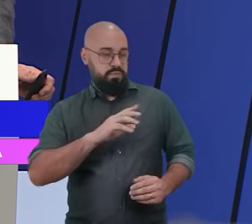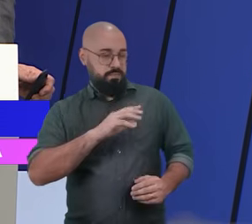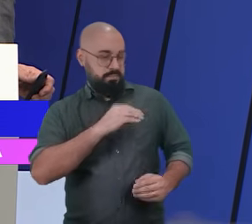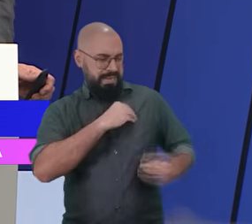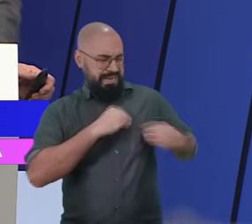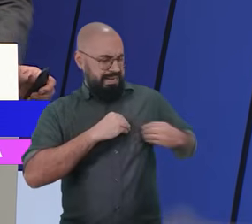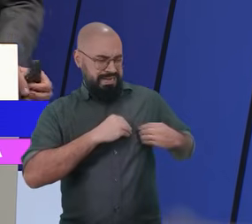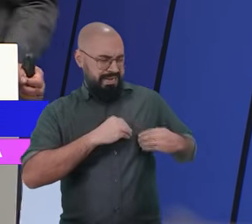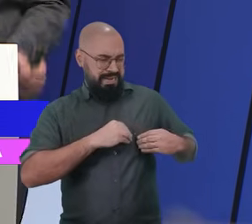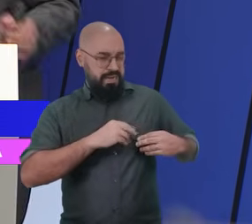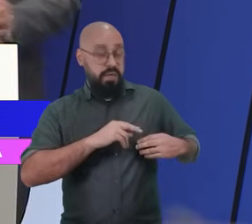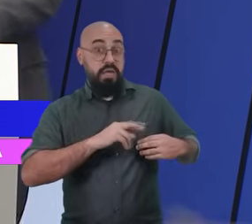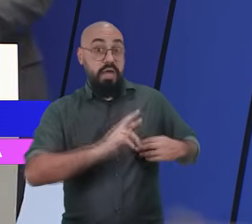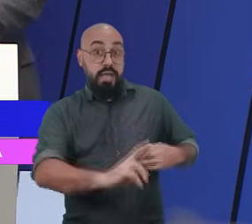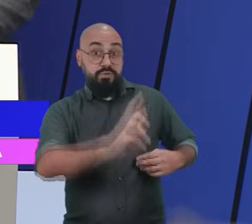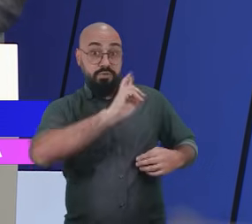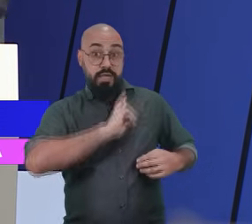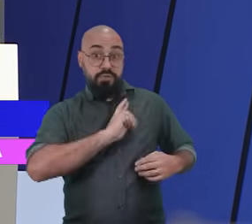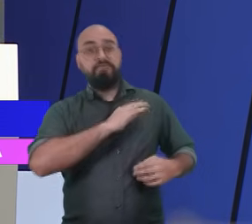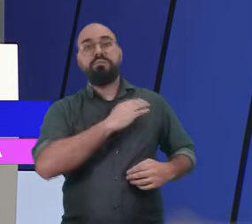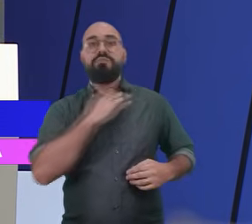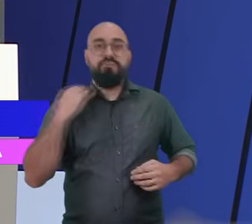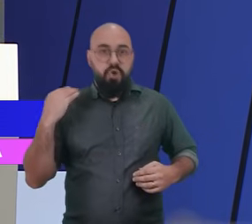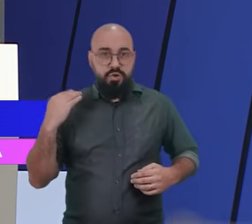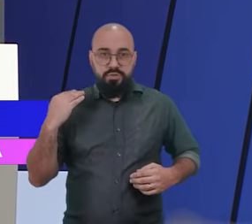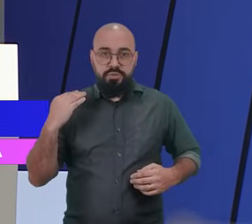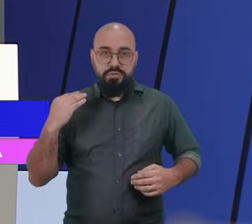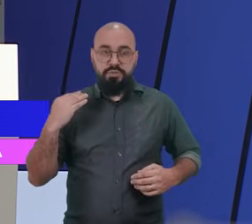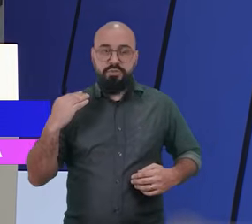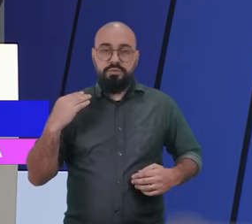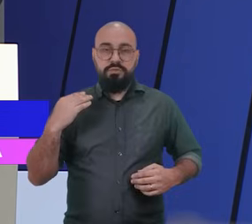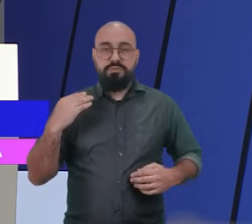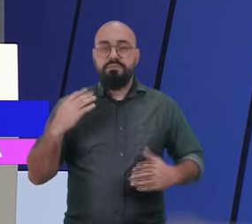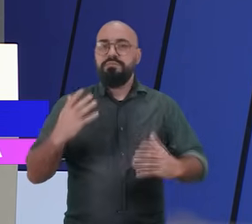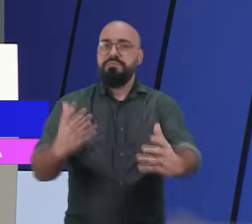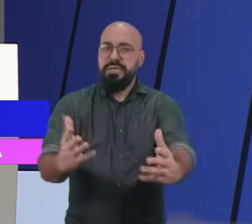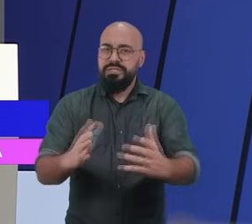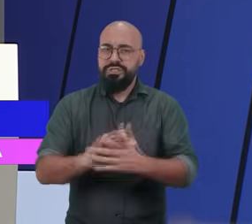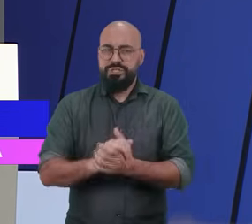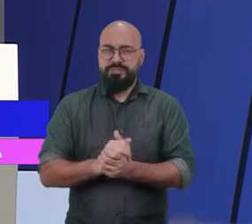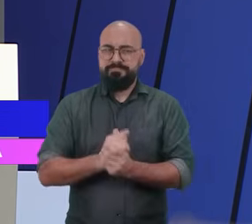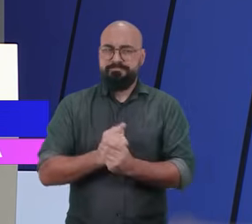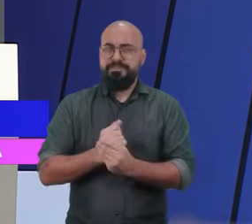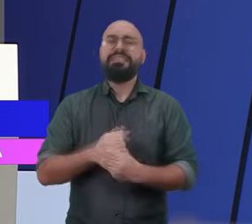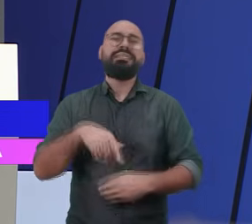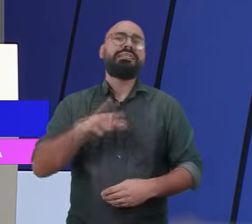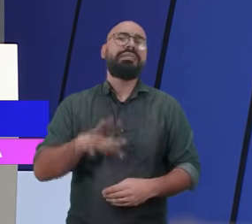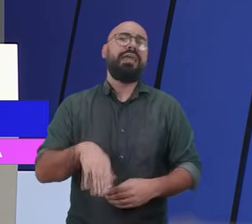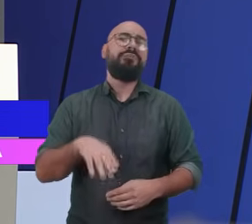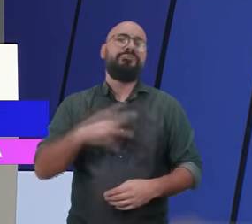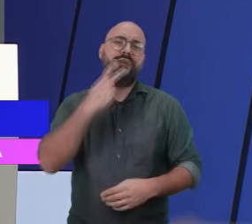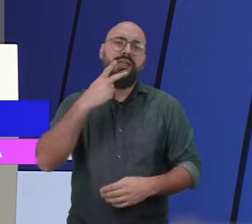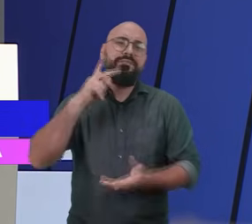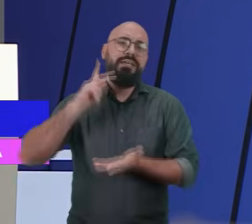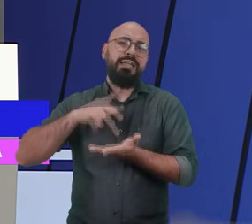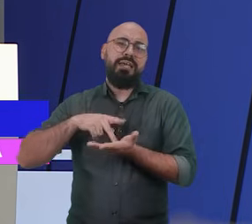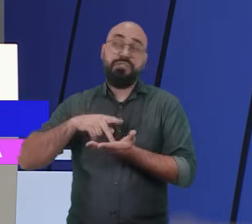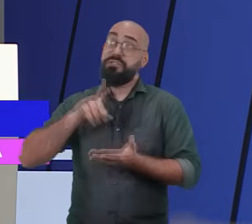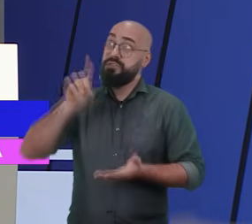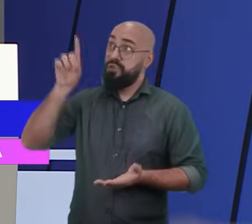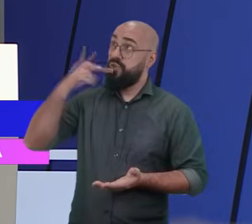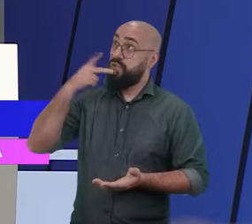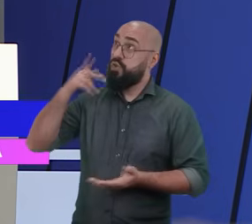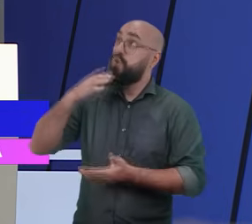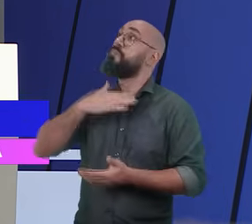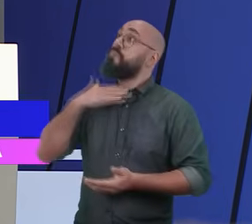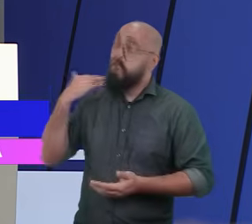Deus disse que morre. Agora eu te pergunto, você vai ficar com a opinião de quem? De Deus ou da serpente? Se Deus falou que morre,